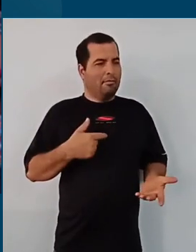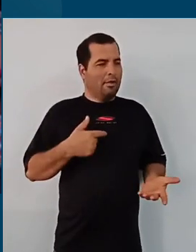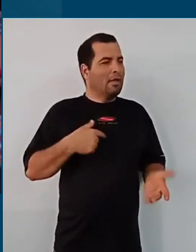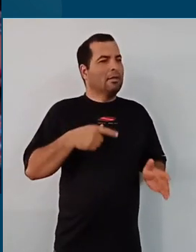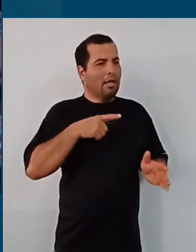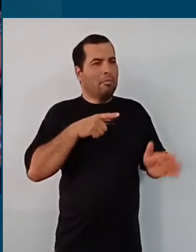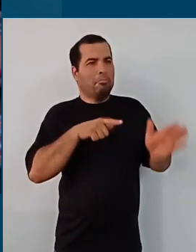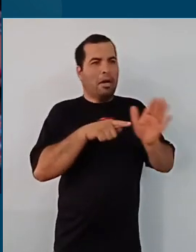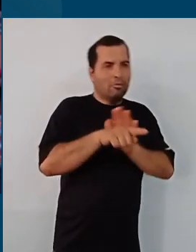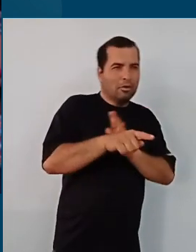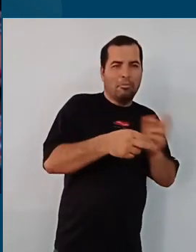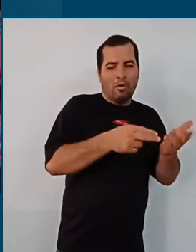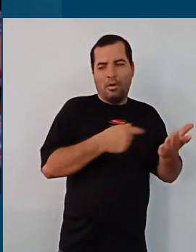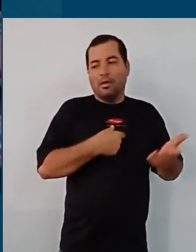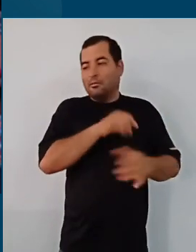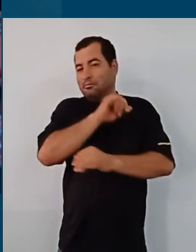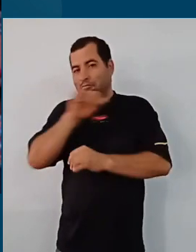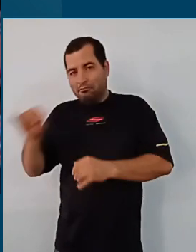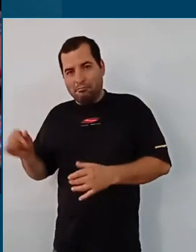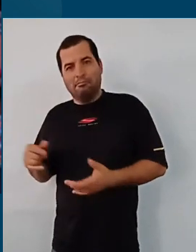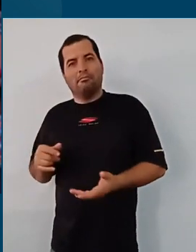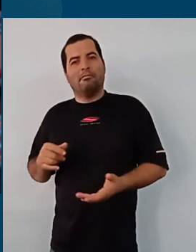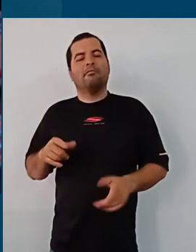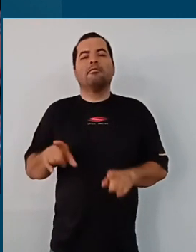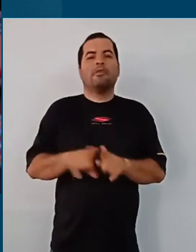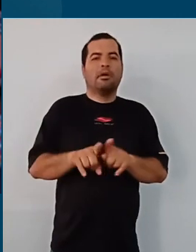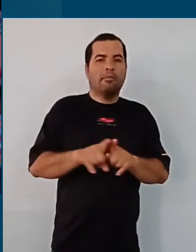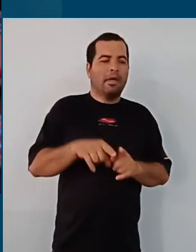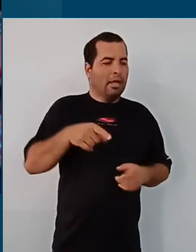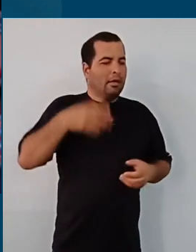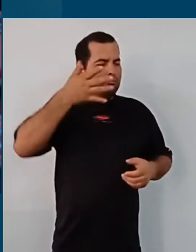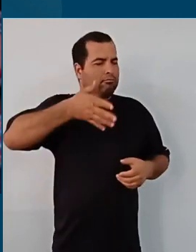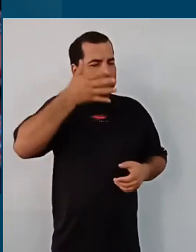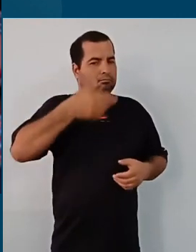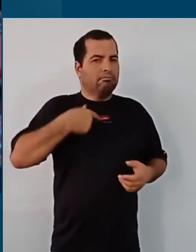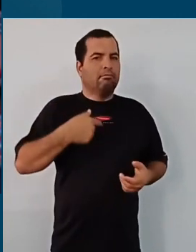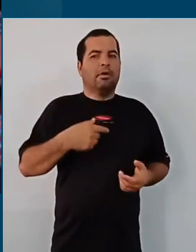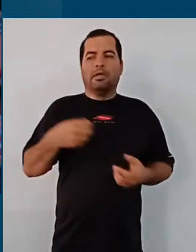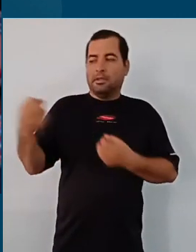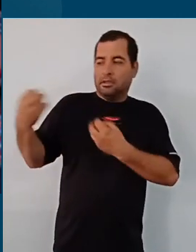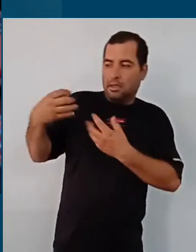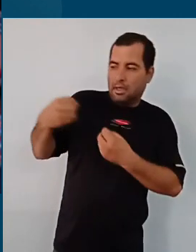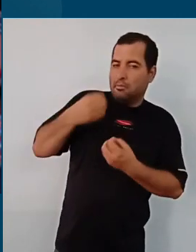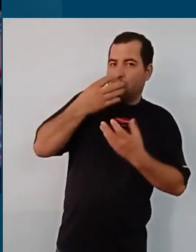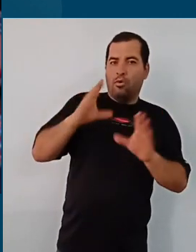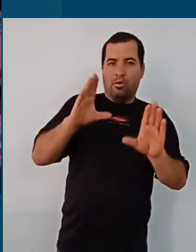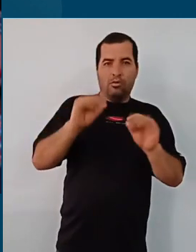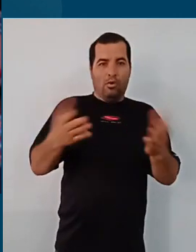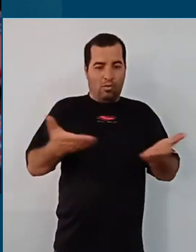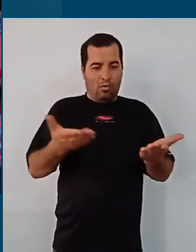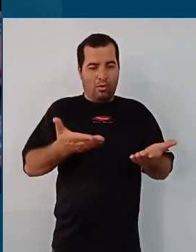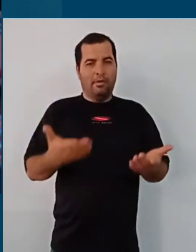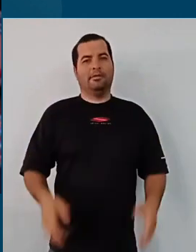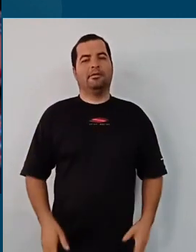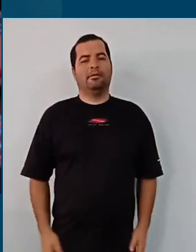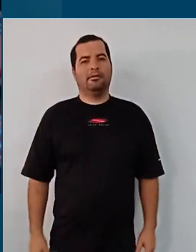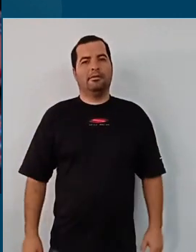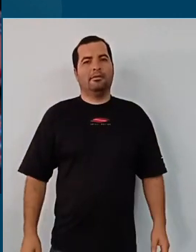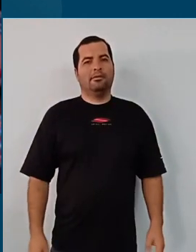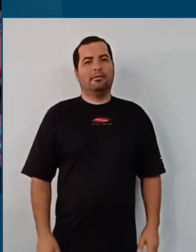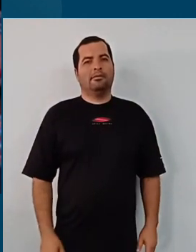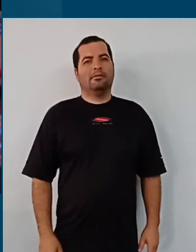as perguntas e ouvindo tudo que a Inês tem a nos dizer e nos ensinar na noite de hoje. Então, eu espero